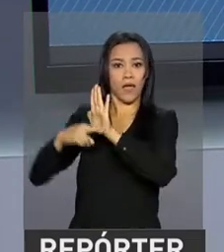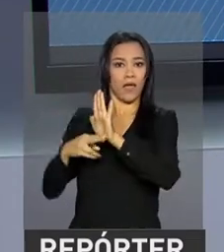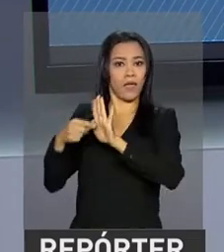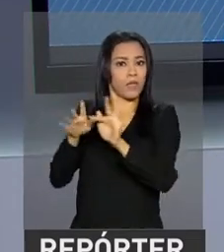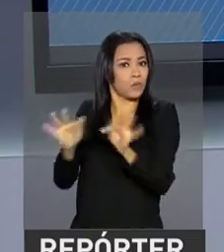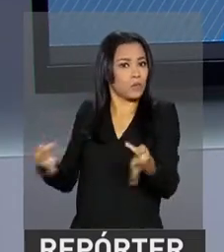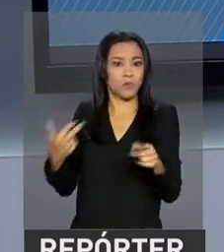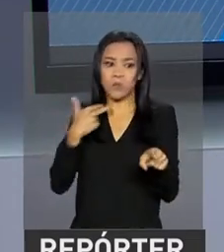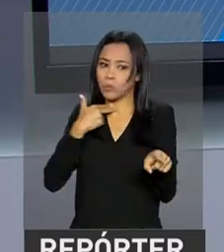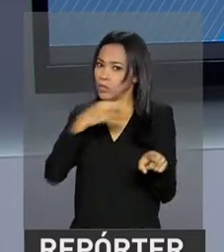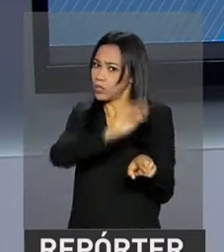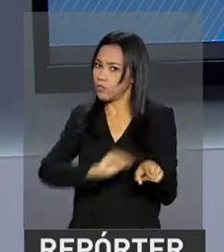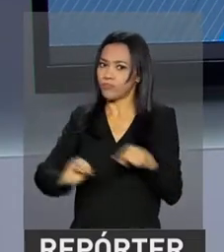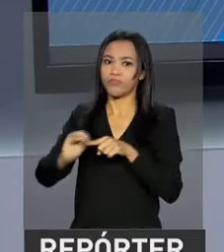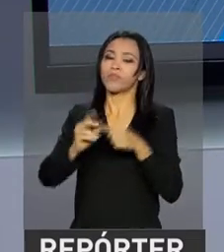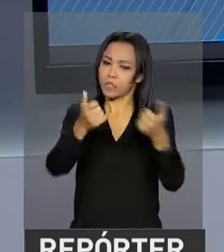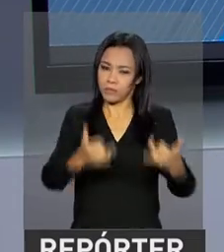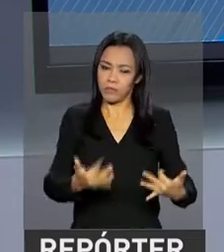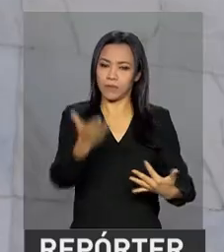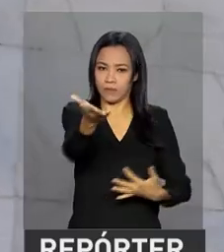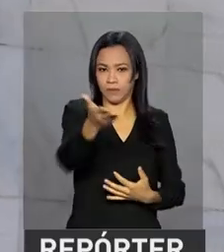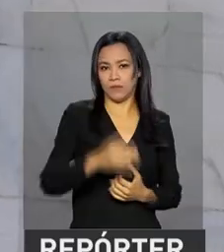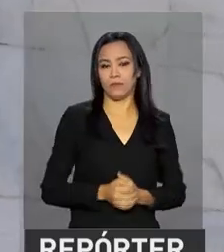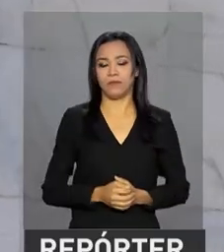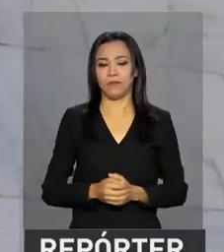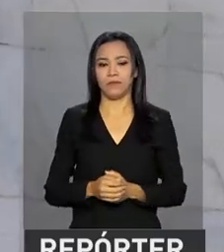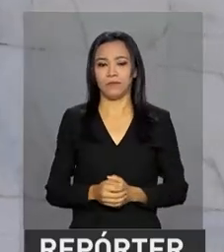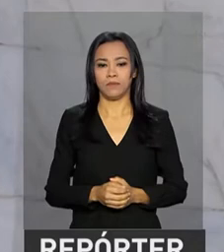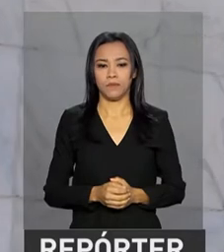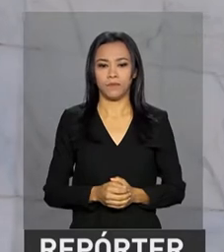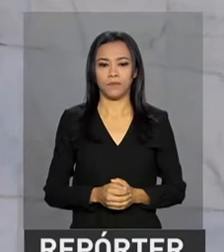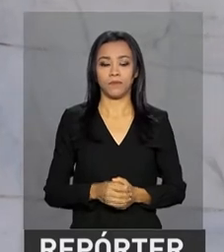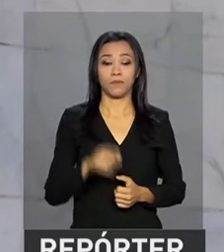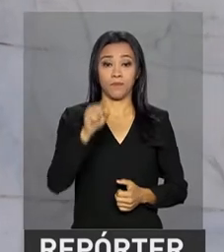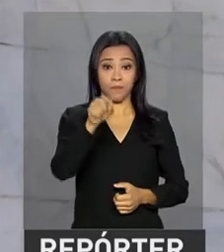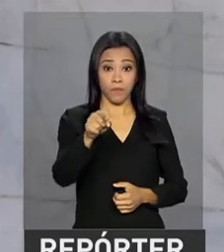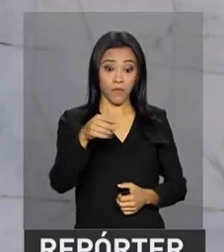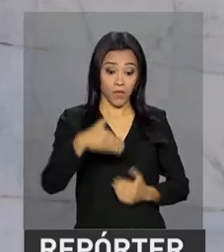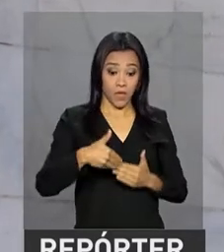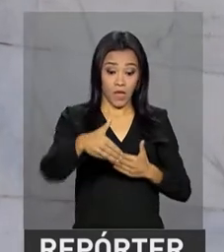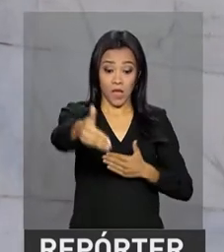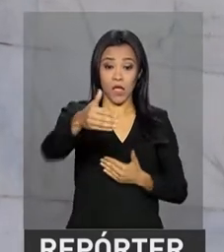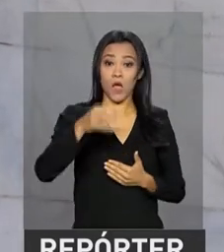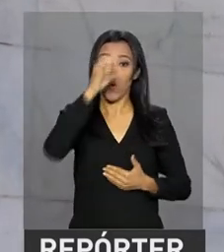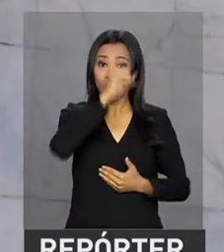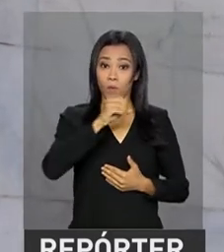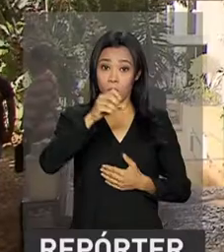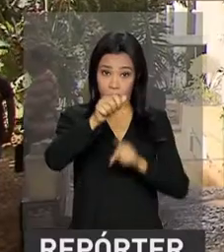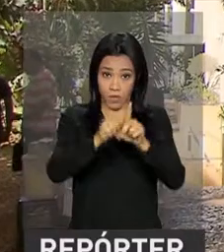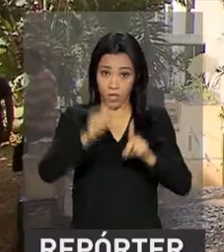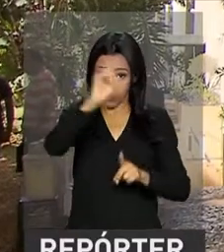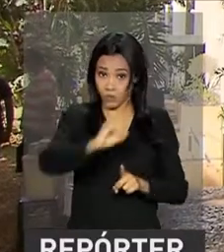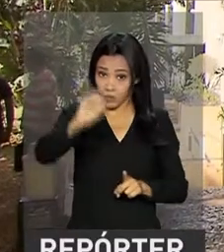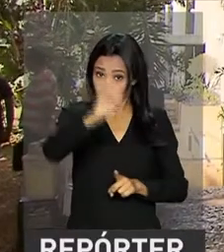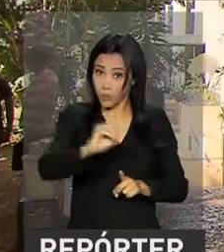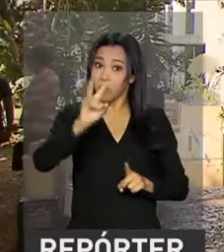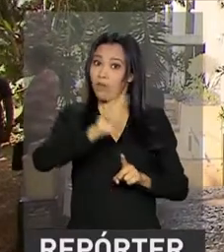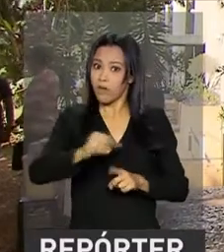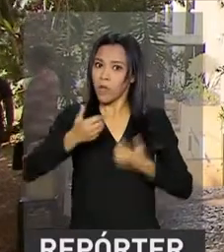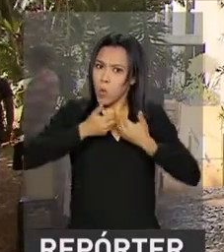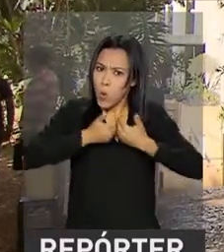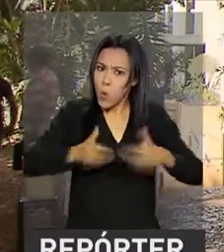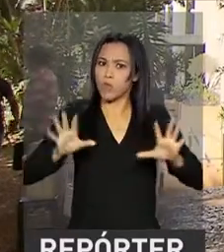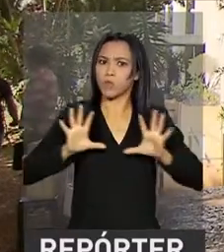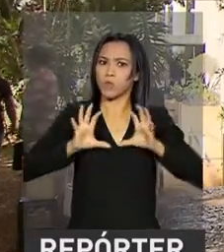repórter maracanã no pib explica a partir de outubro vai ser iniciada uma ação de fiscalização